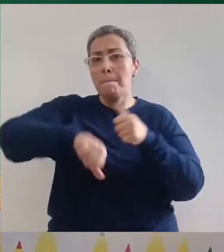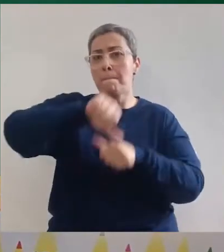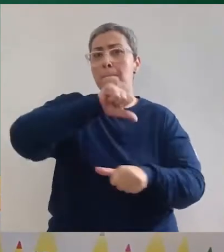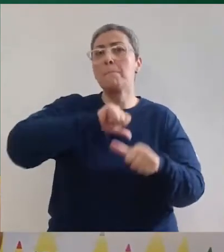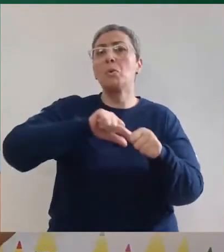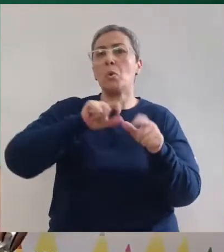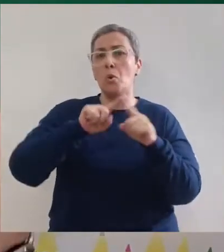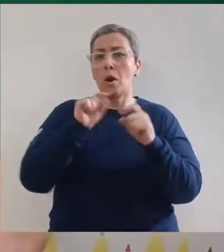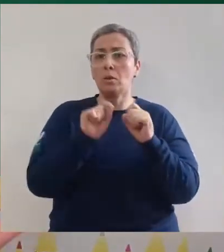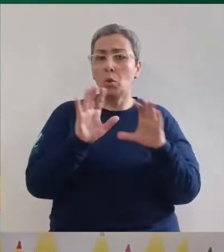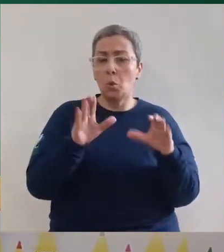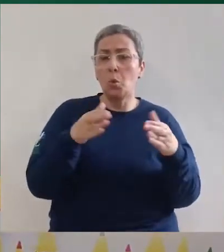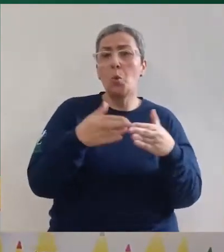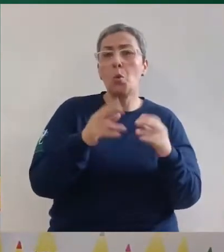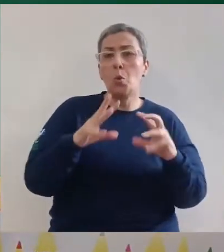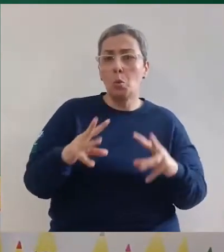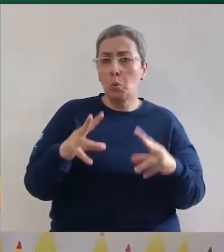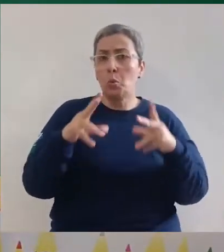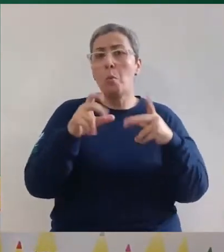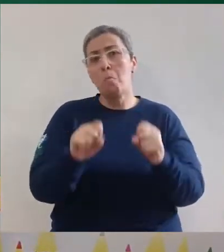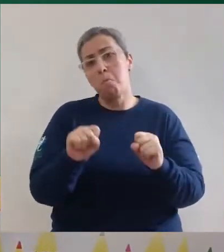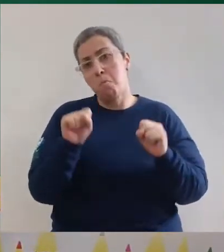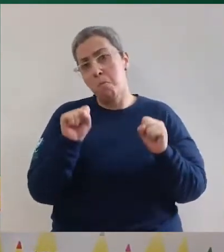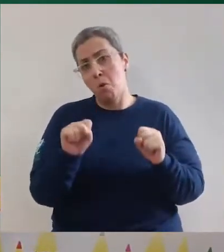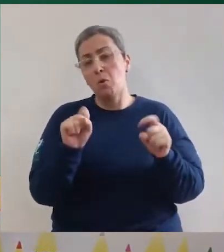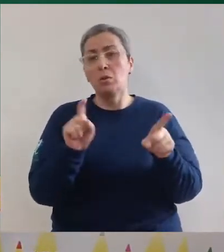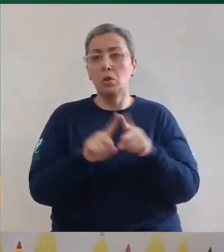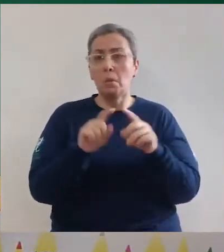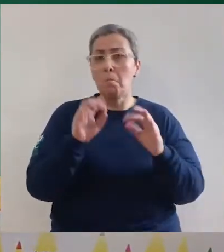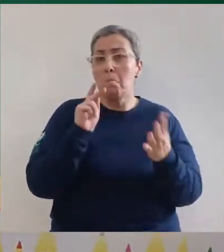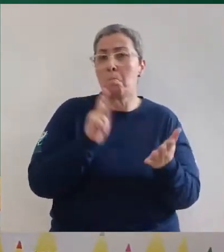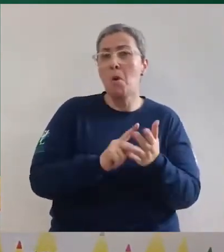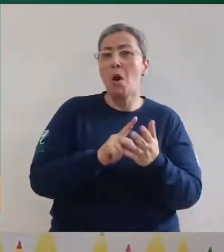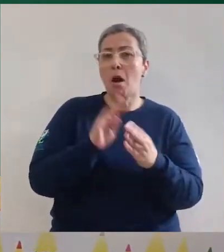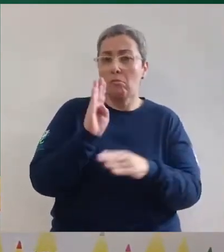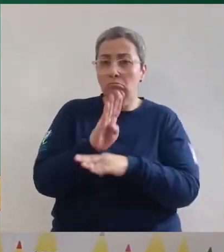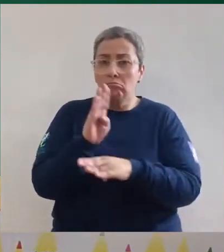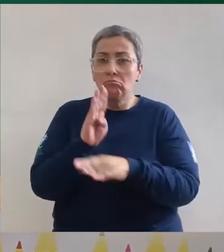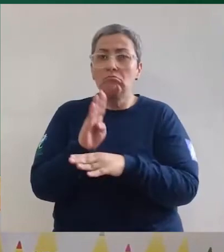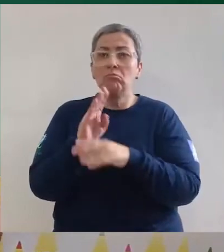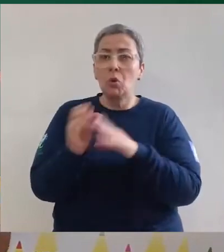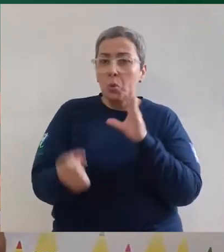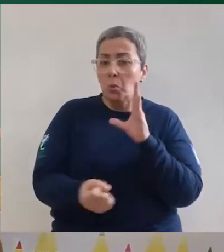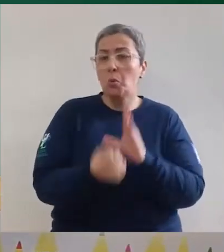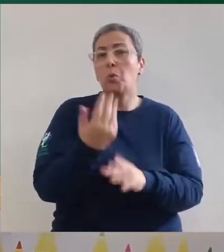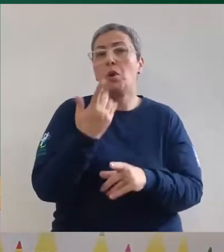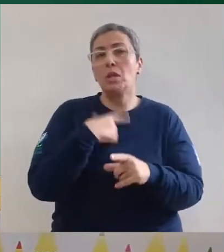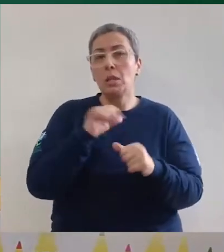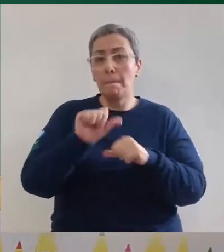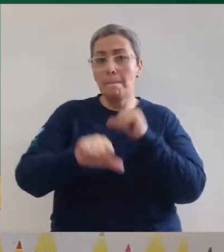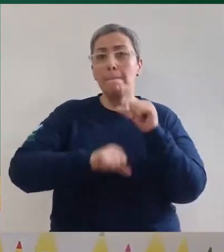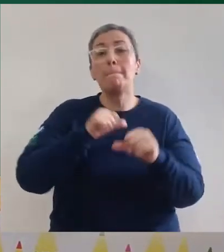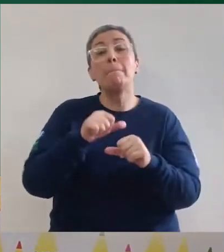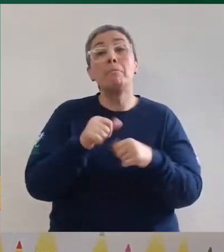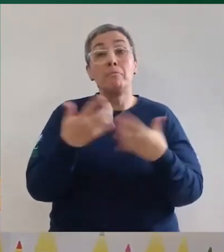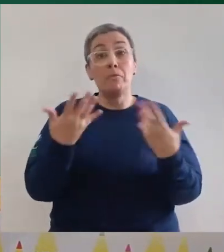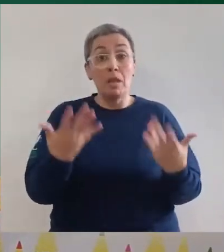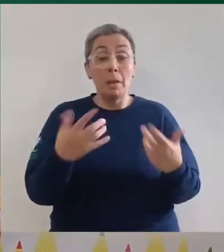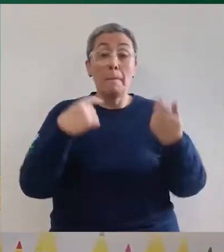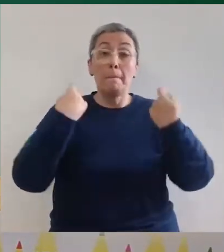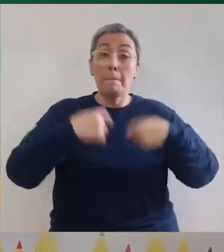alguma melhoria que coletivamente todos podem, de fato, colaborar e implementar essa